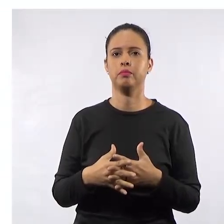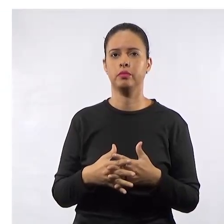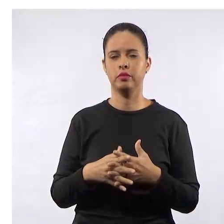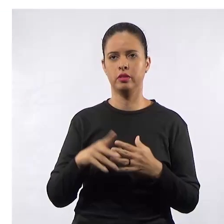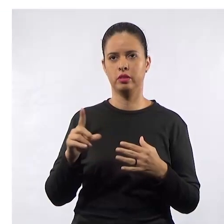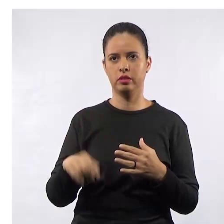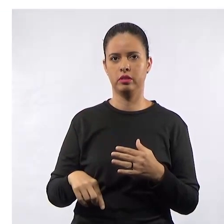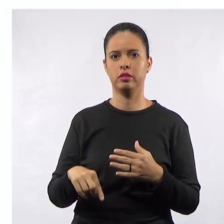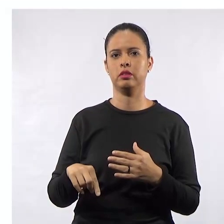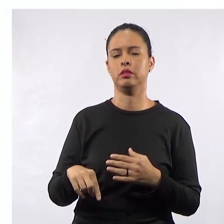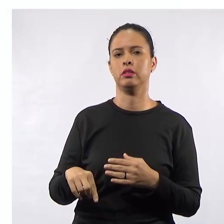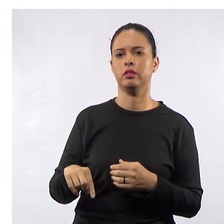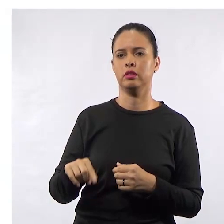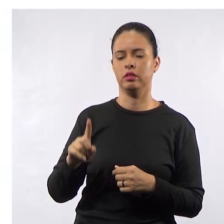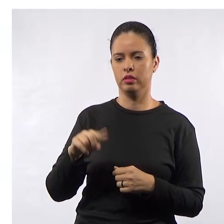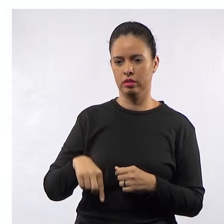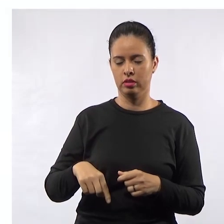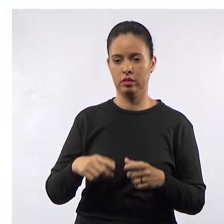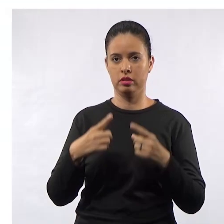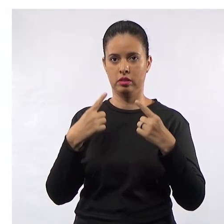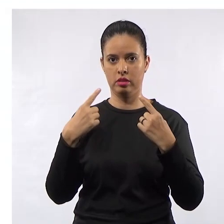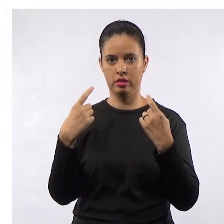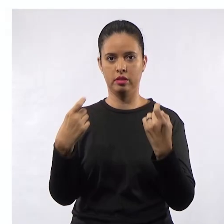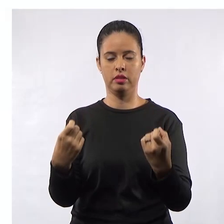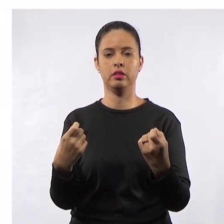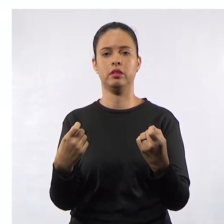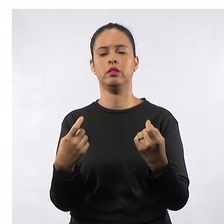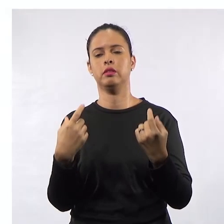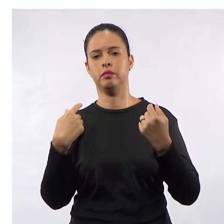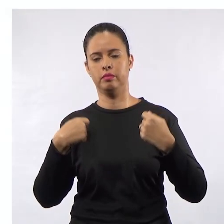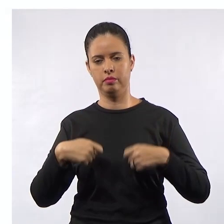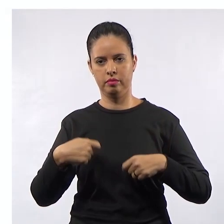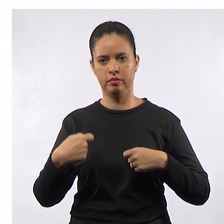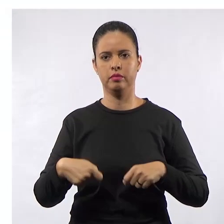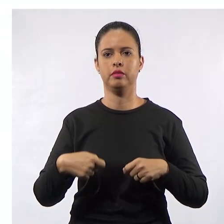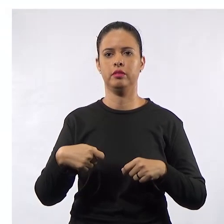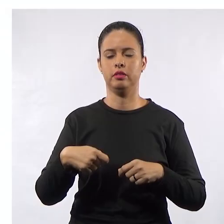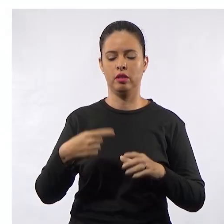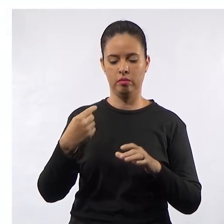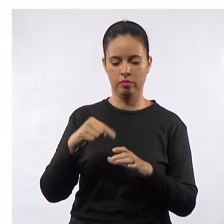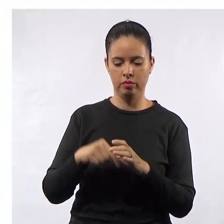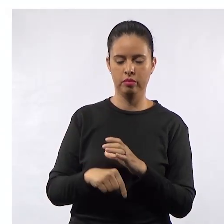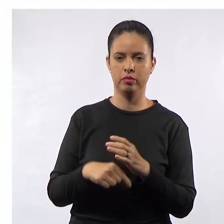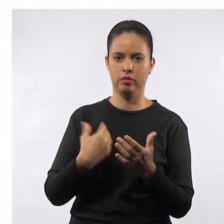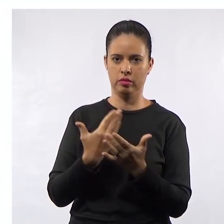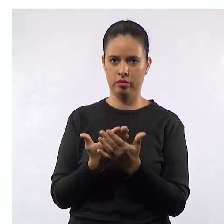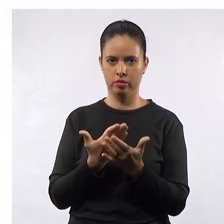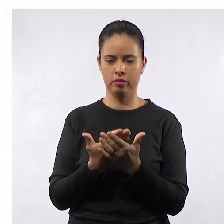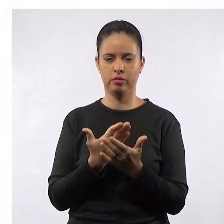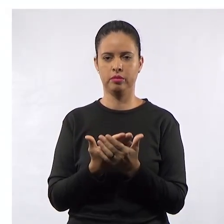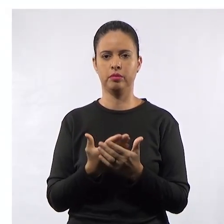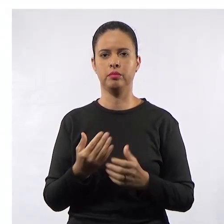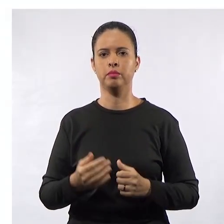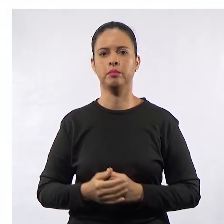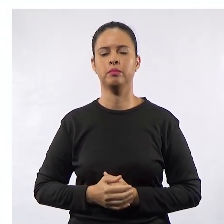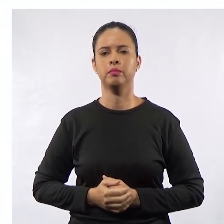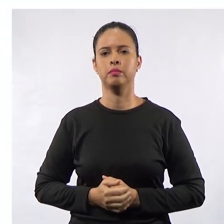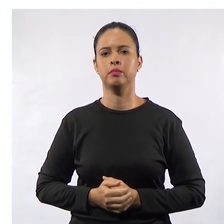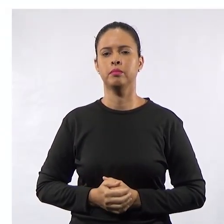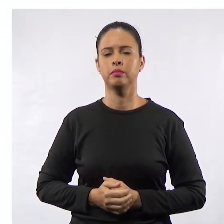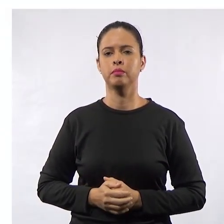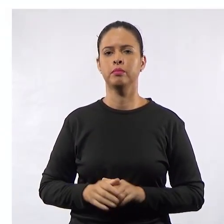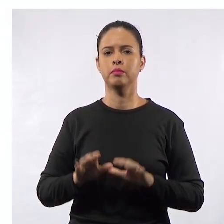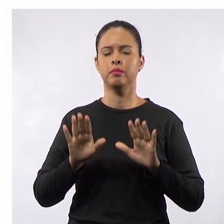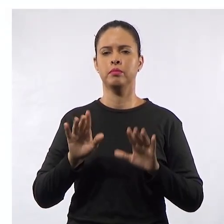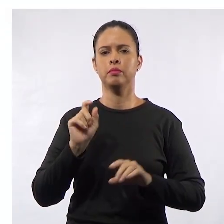nosso Código de Defesa do Consumidor é muito interessante, vale a pena se aprofundar aí no estudo, tá certo?